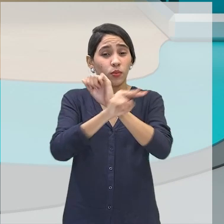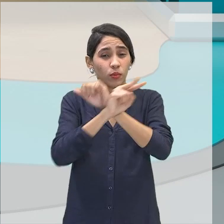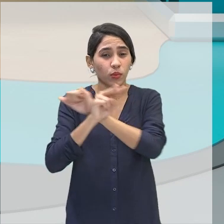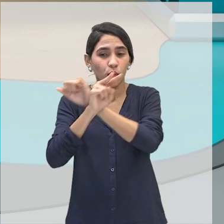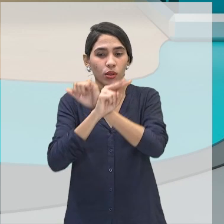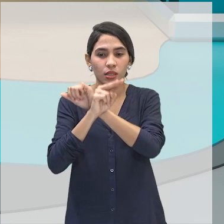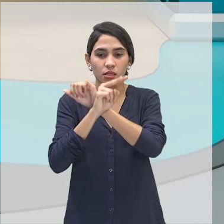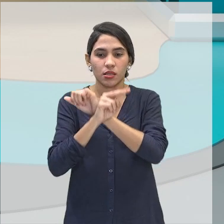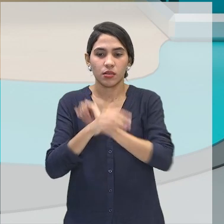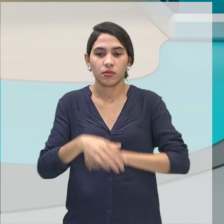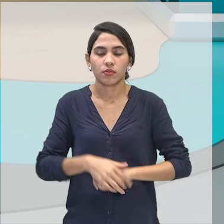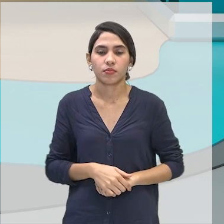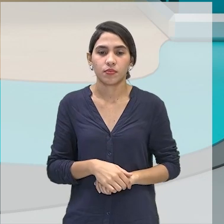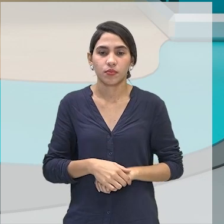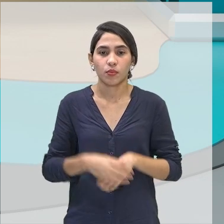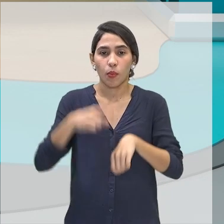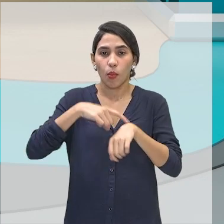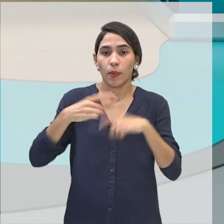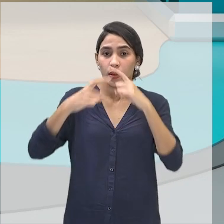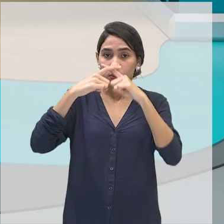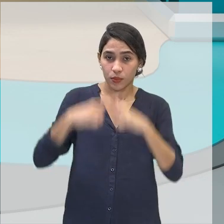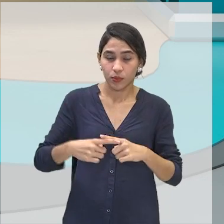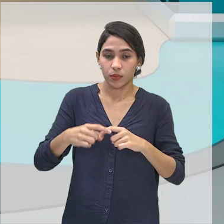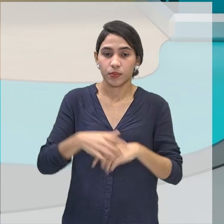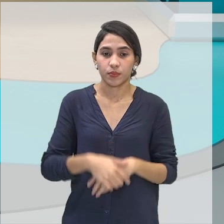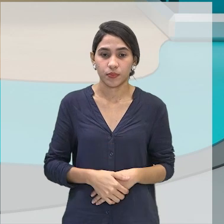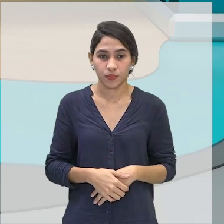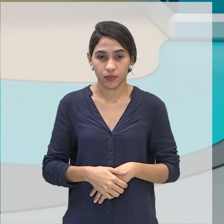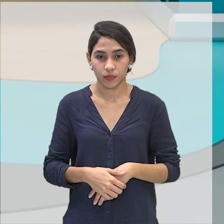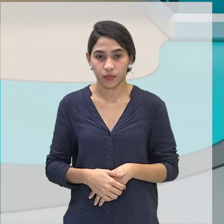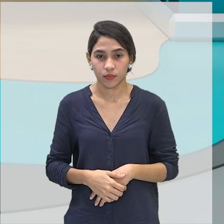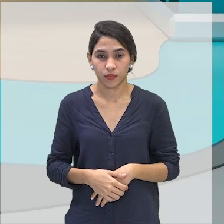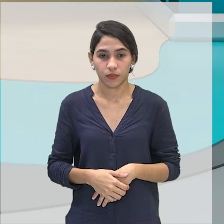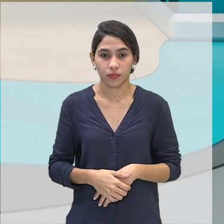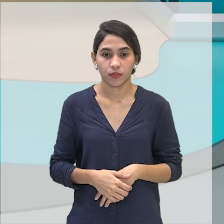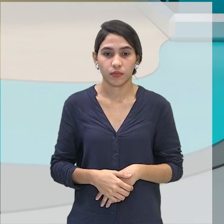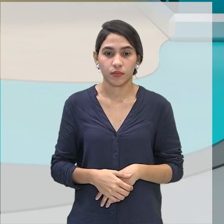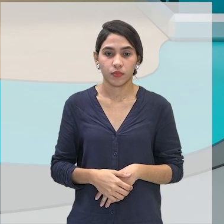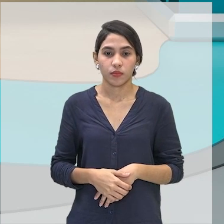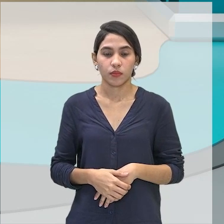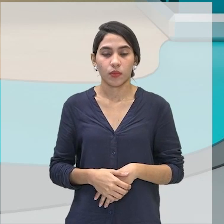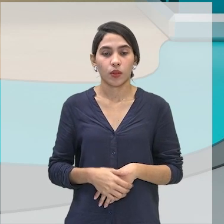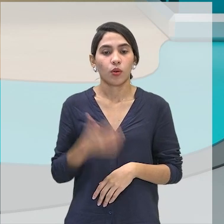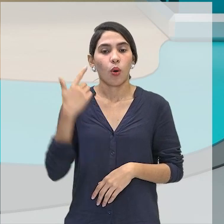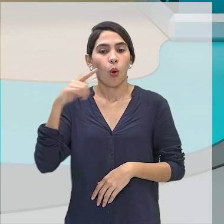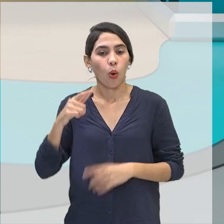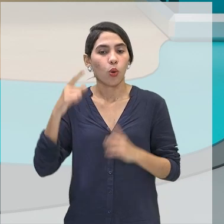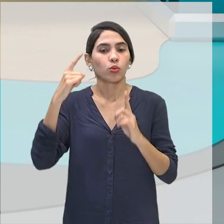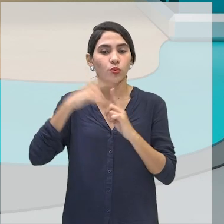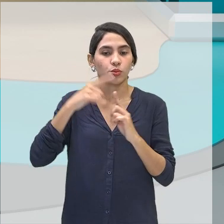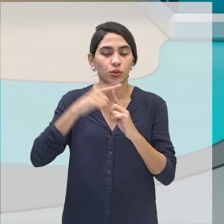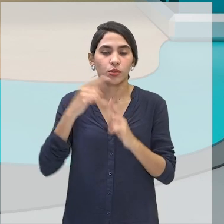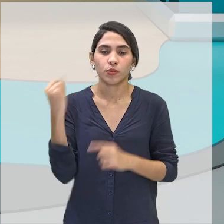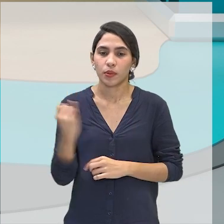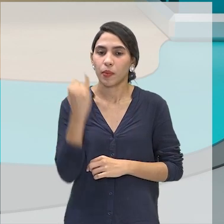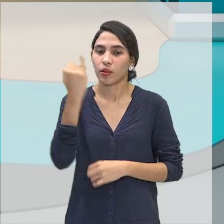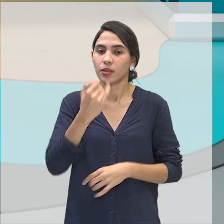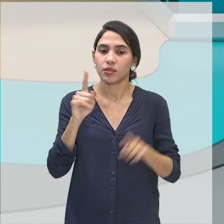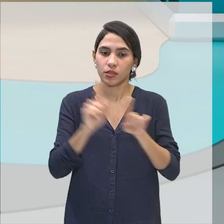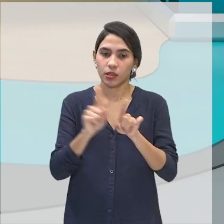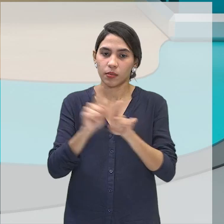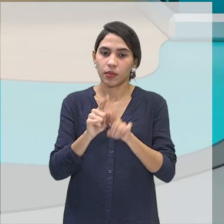aí o nosso kendoka durante a luta, tá bom? Outra parte integrante aqui da